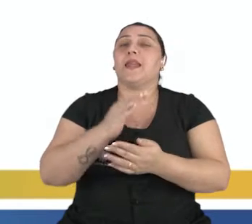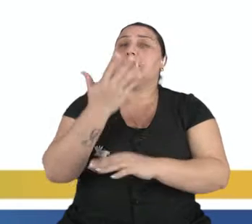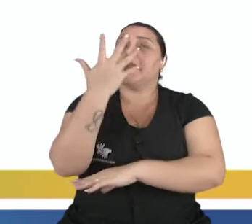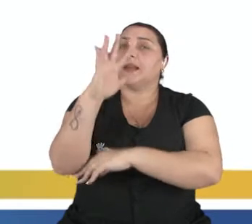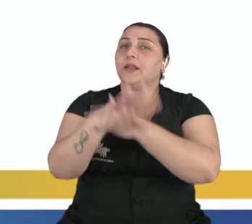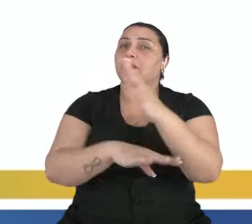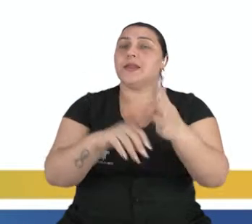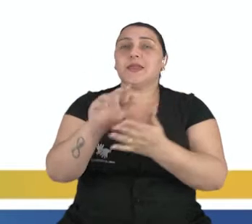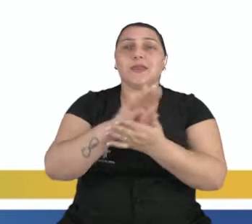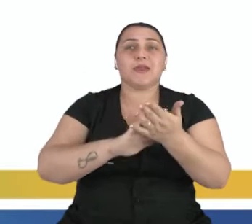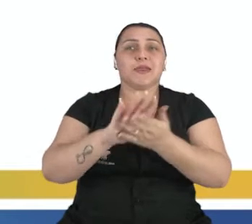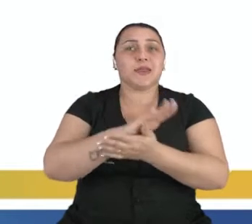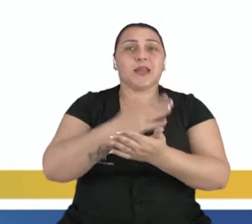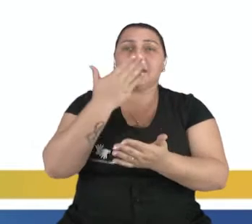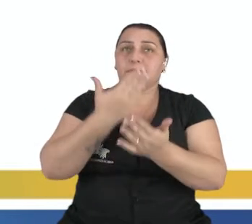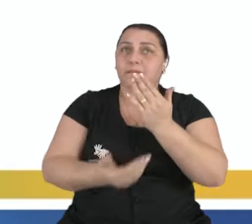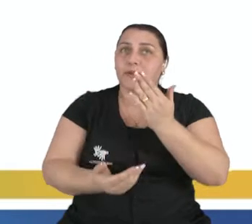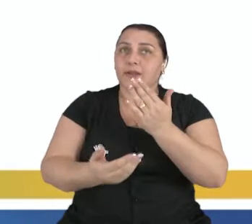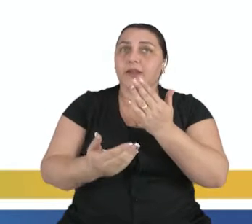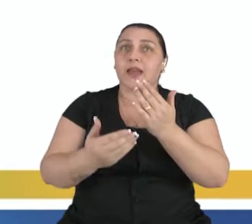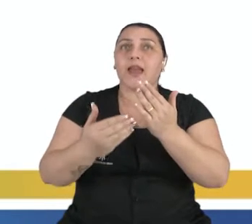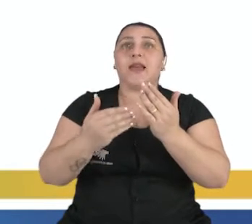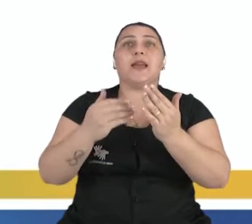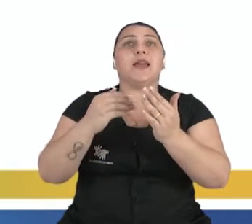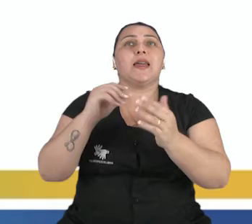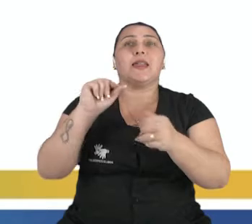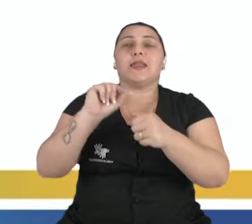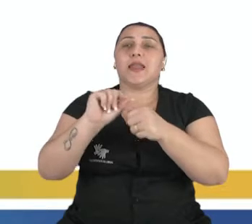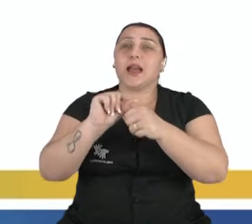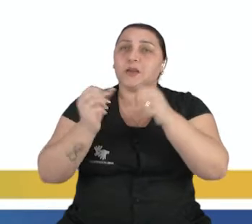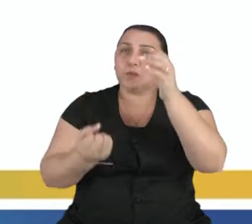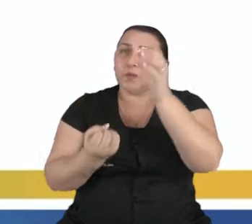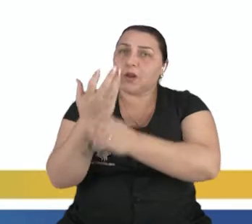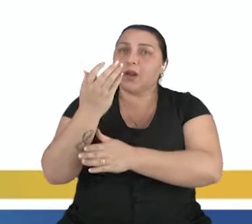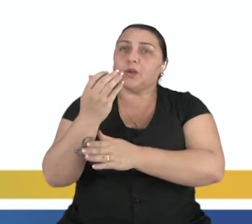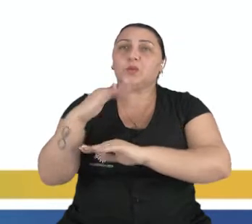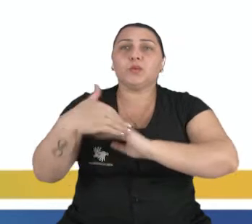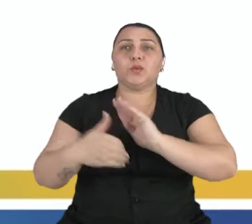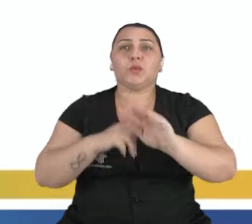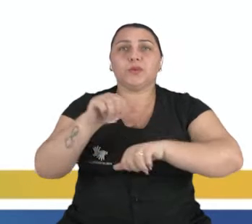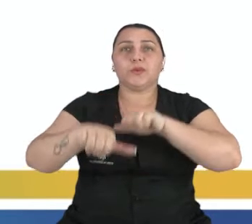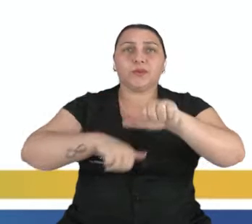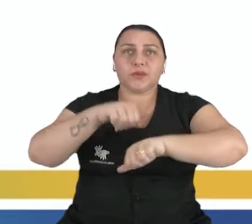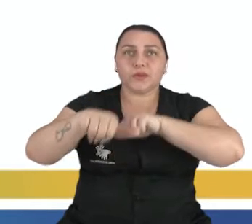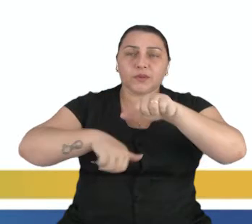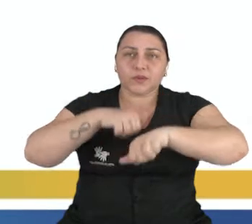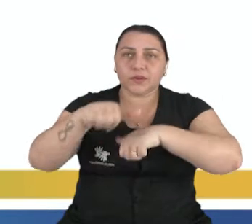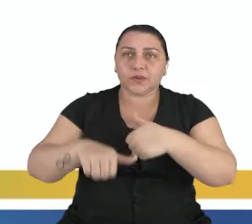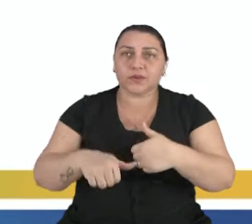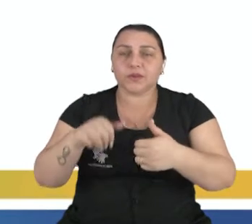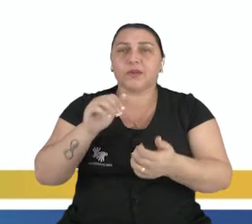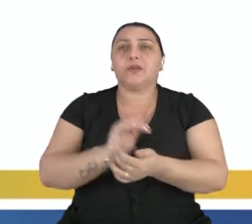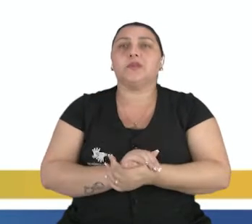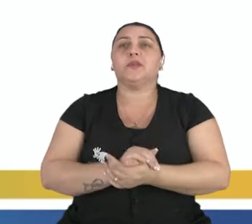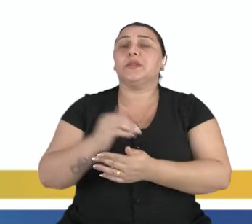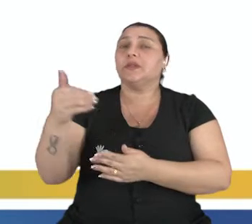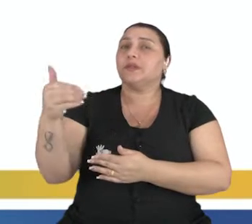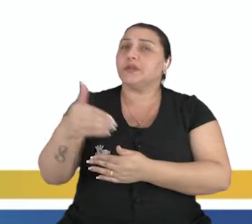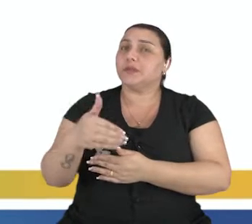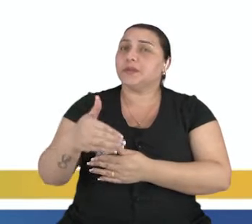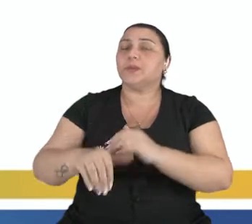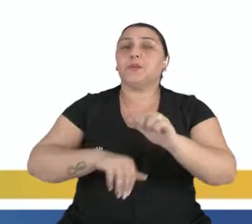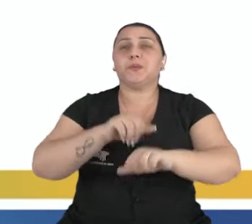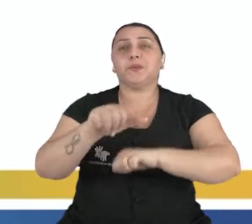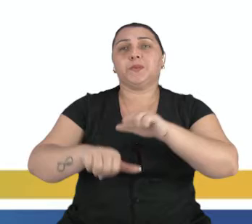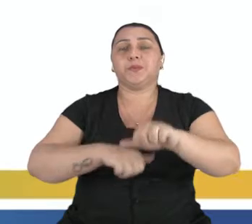na natureza nada se perde, nada se cria, tudo se transforma. Então, a matéria está em constante